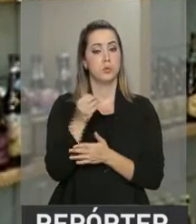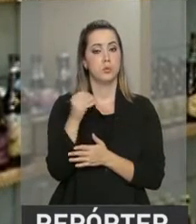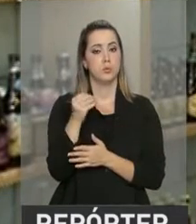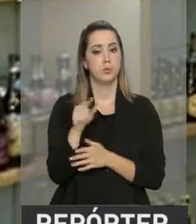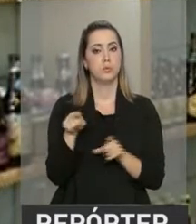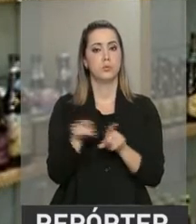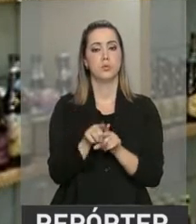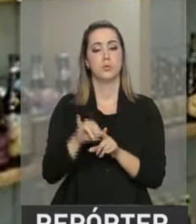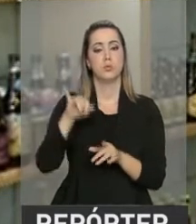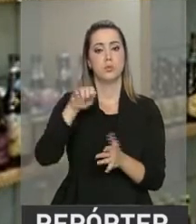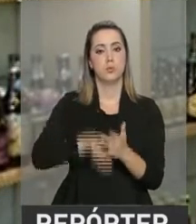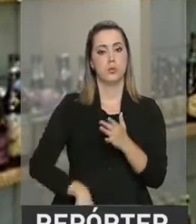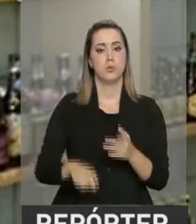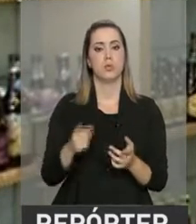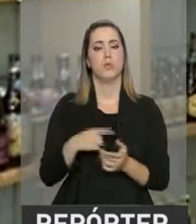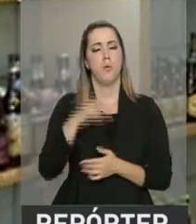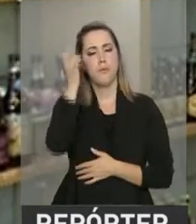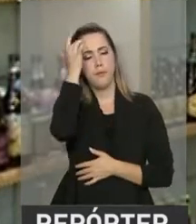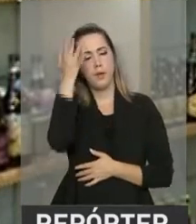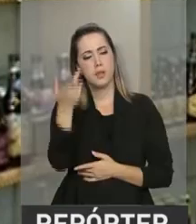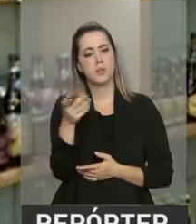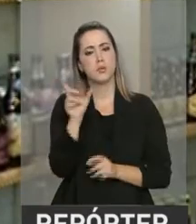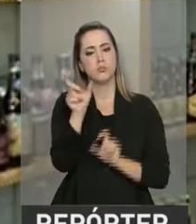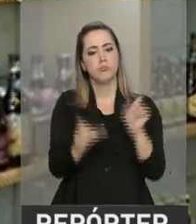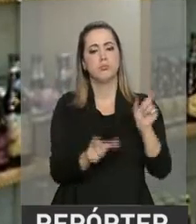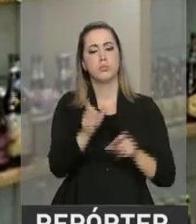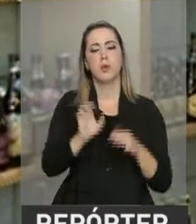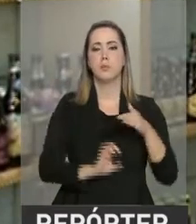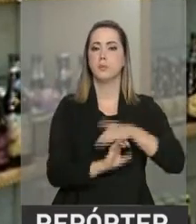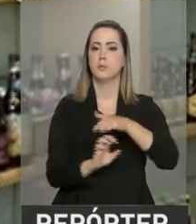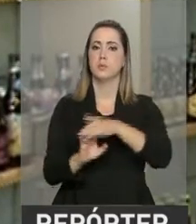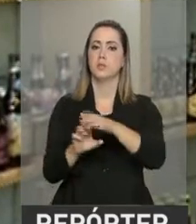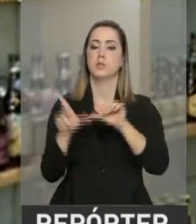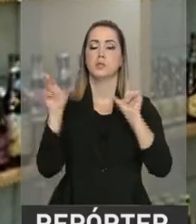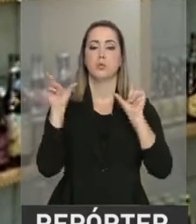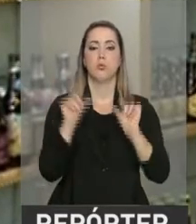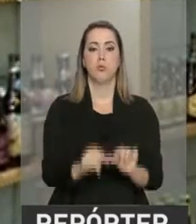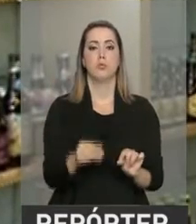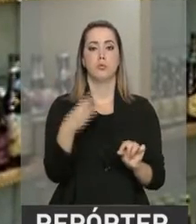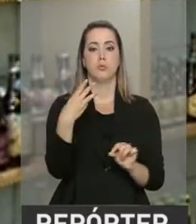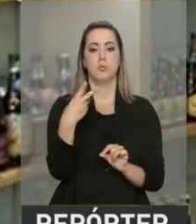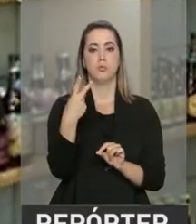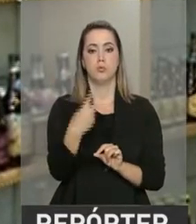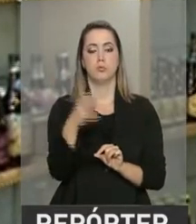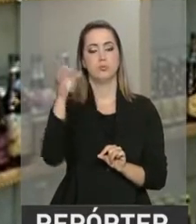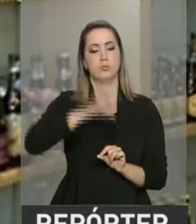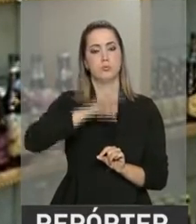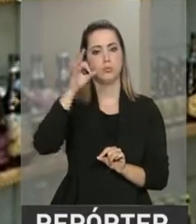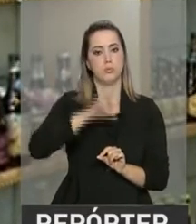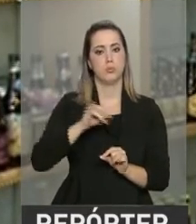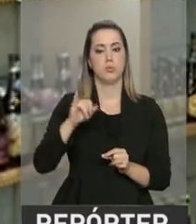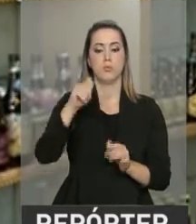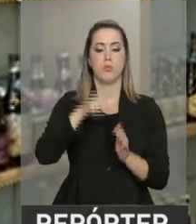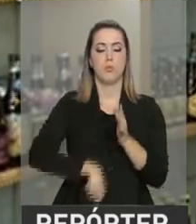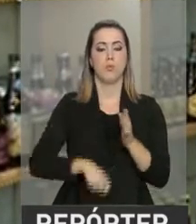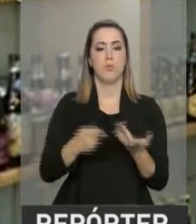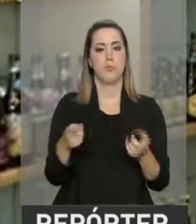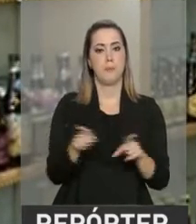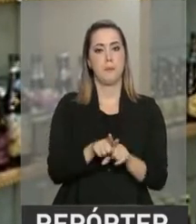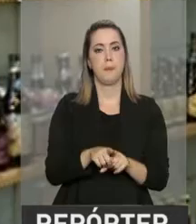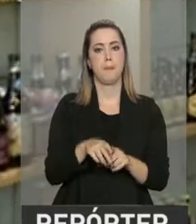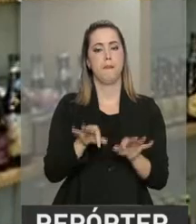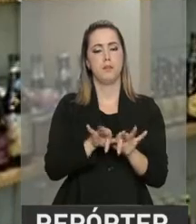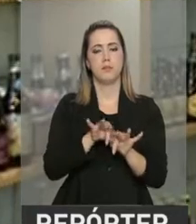regime de tributação facilita a vida dos empreendedores com redução média de 32 por cento na carga de impostos e